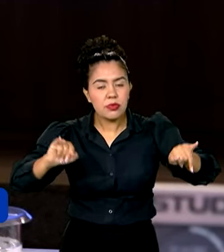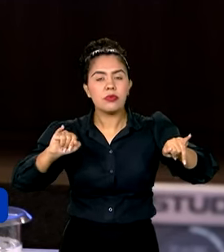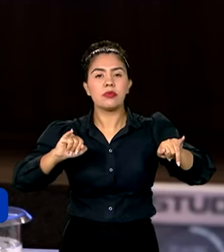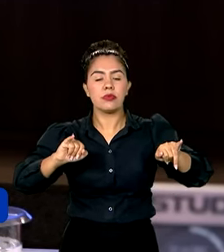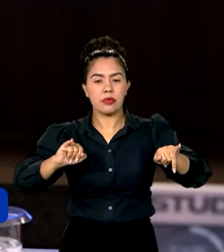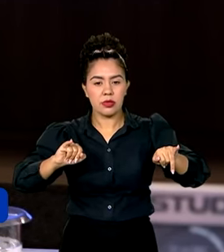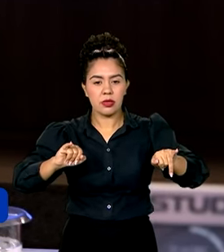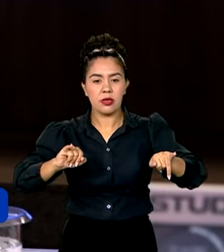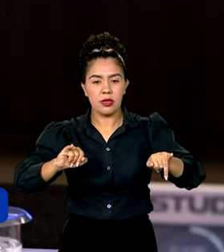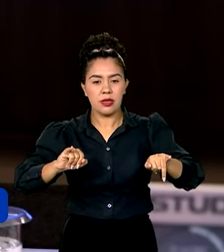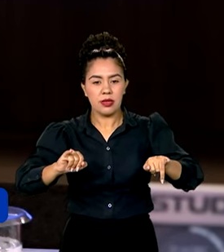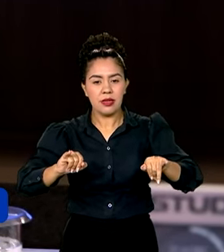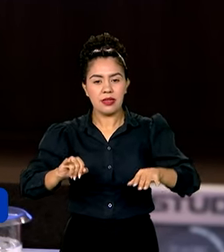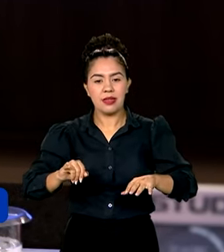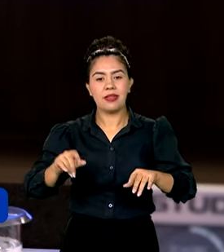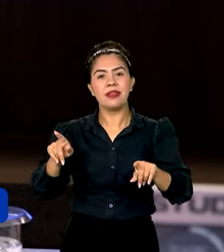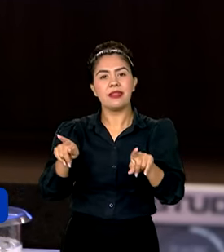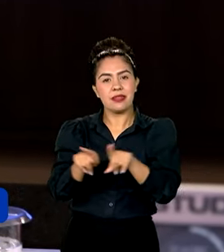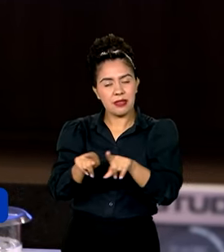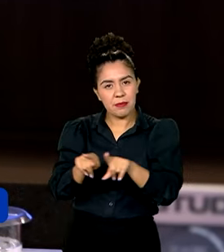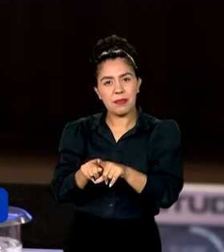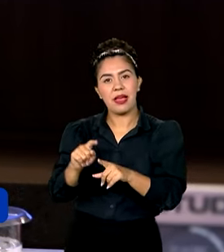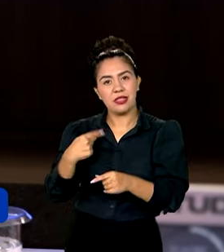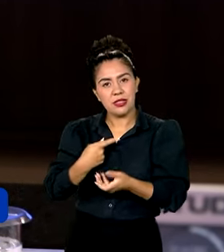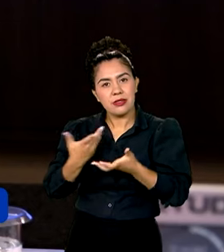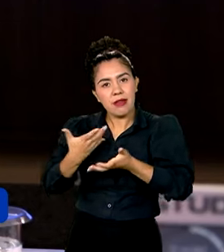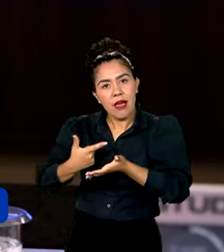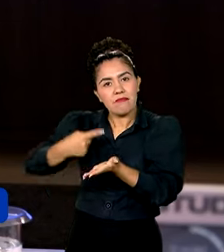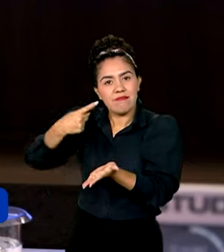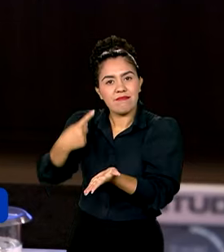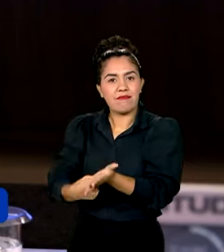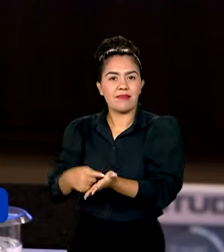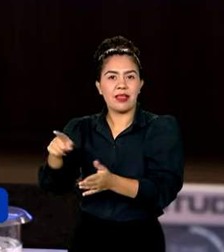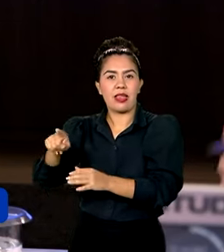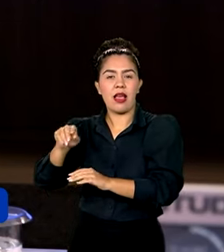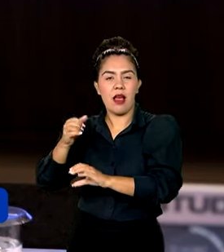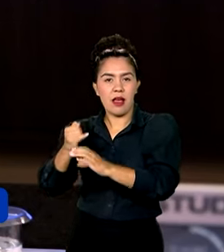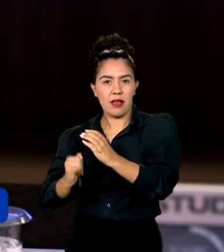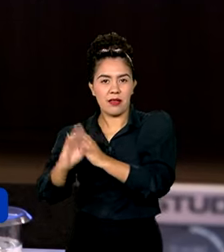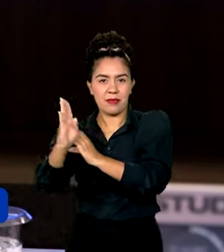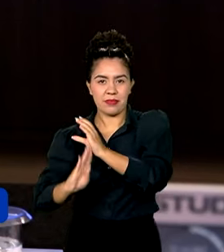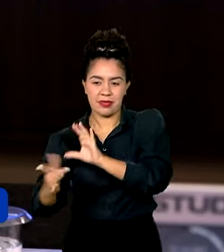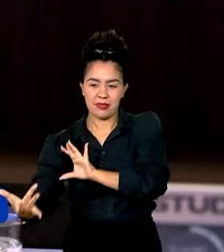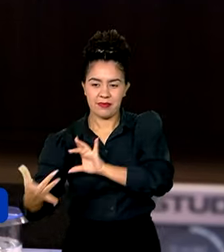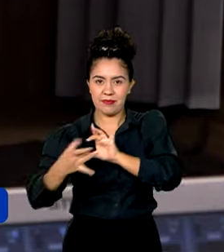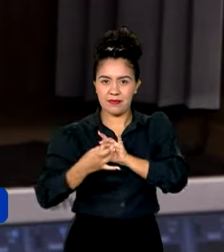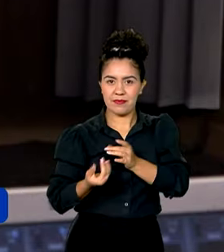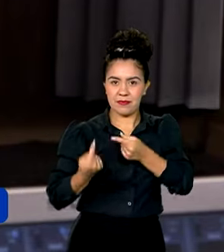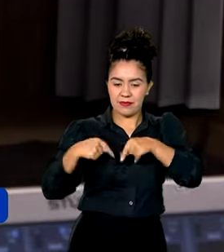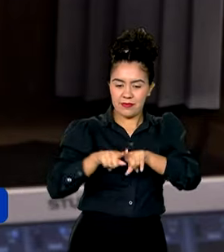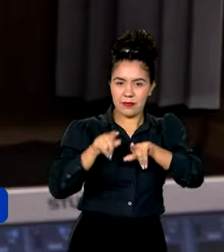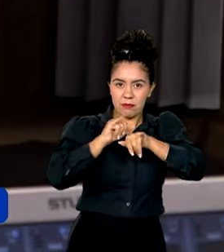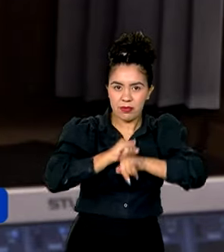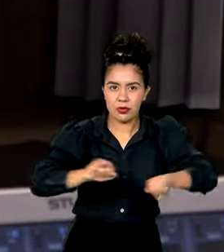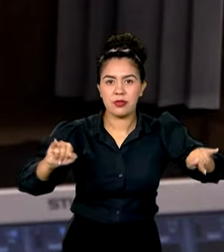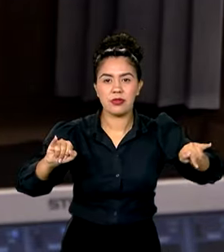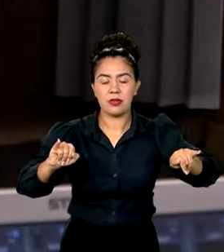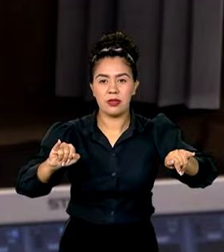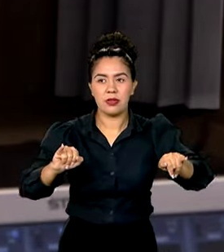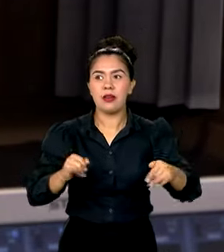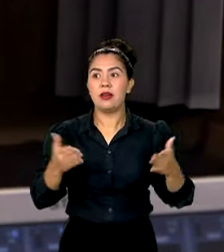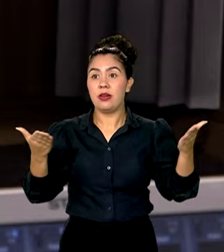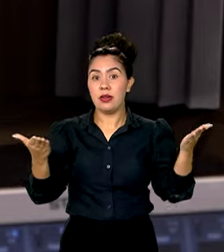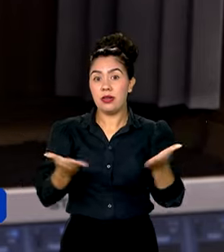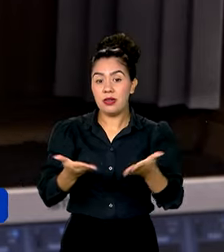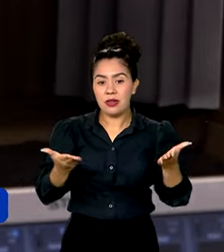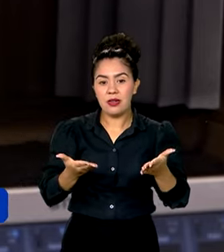com o papel tão importante da EBC para fazer também essa divulgação ministra vamos fechar nosso giro